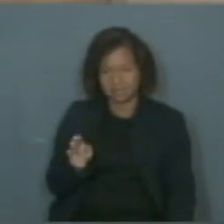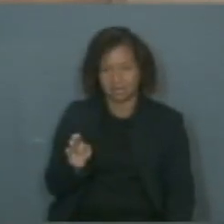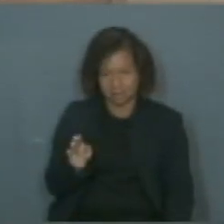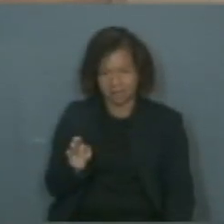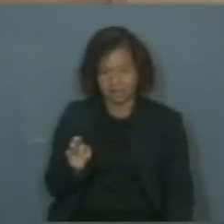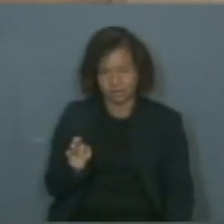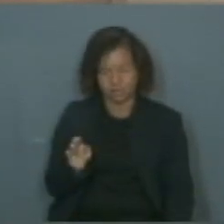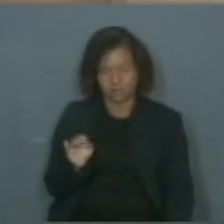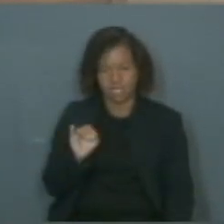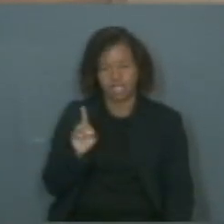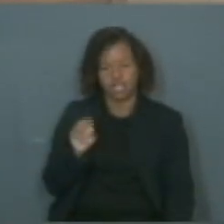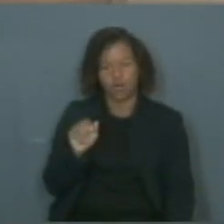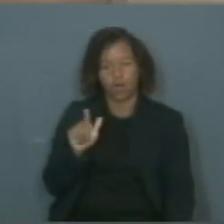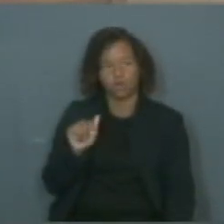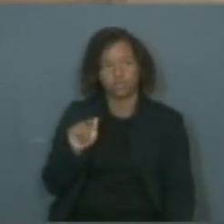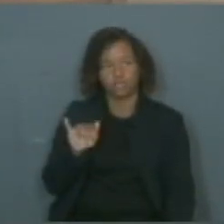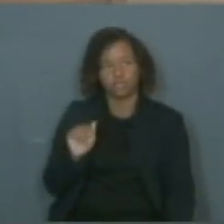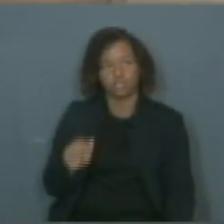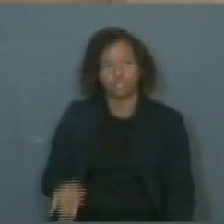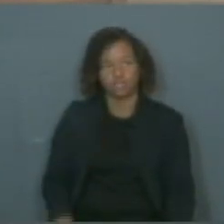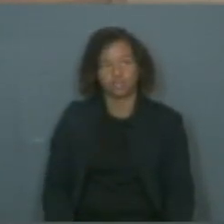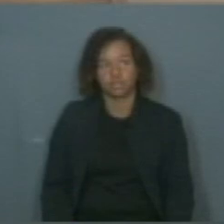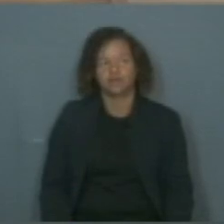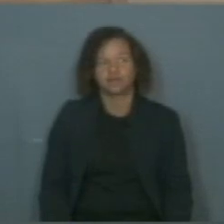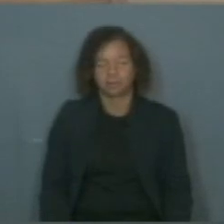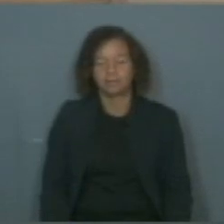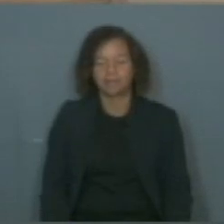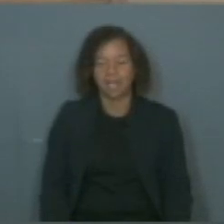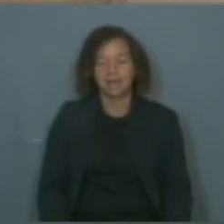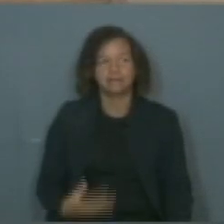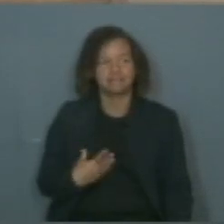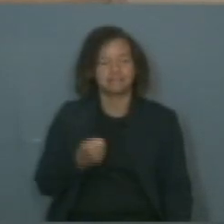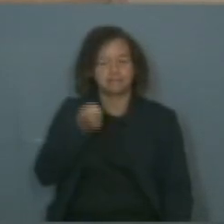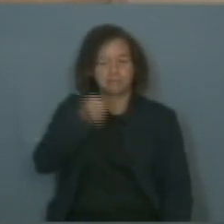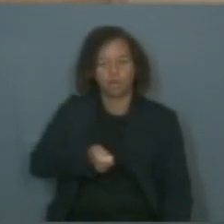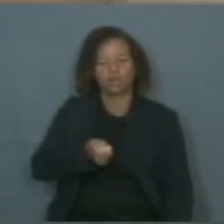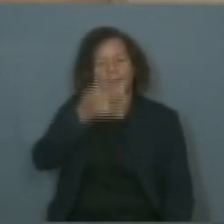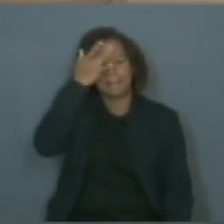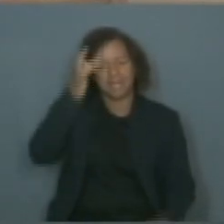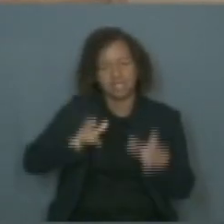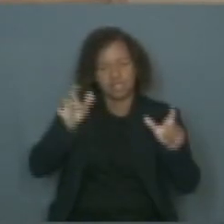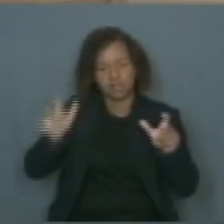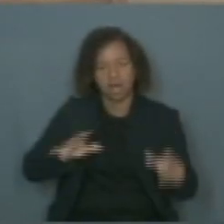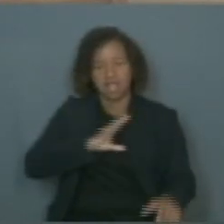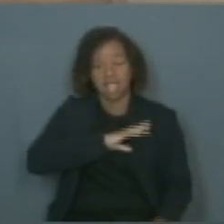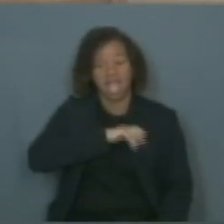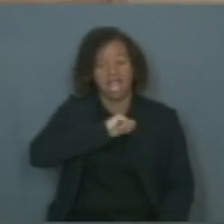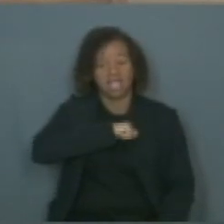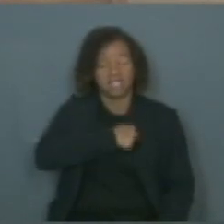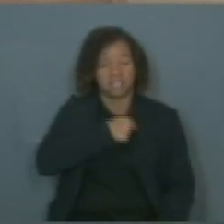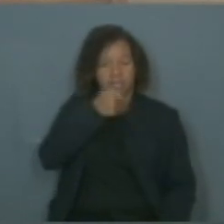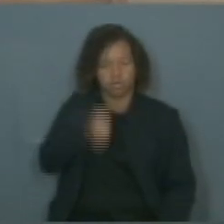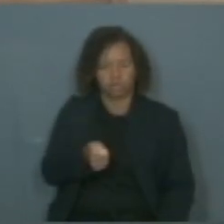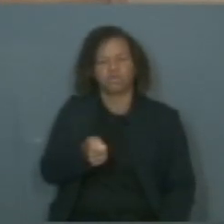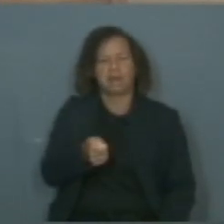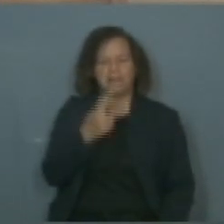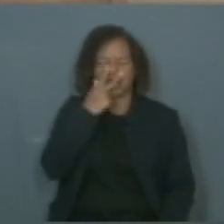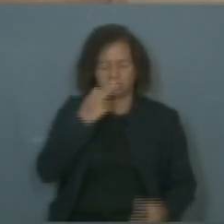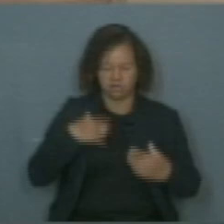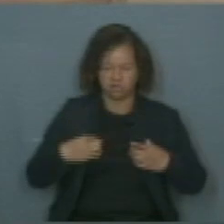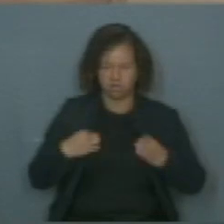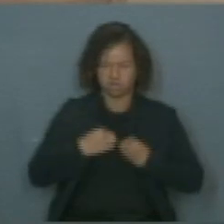as ideologias querem plantar nas pessoas a imagem de que a ditadura só existe quando se usa uma